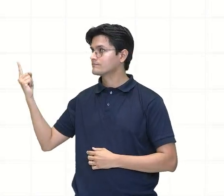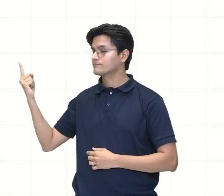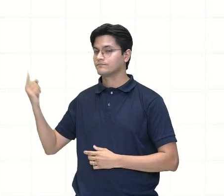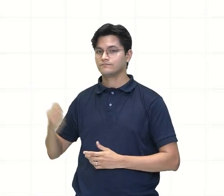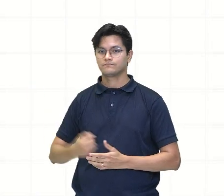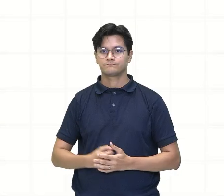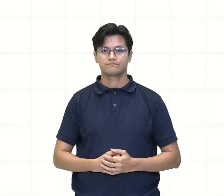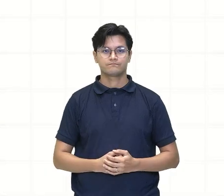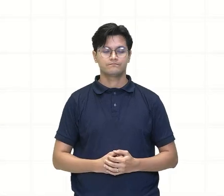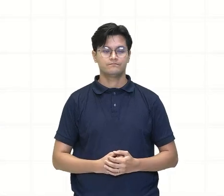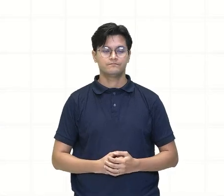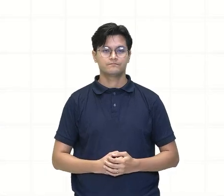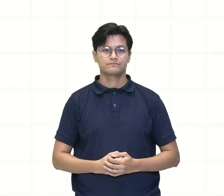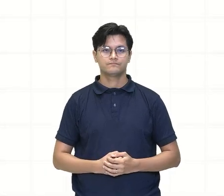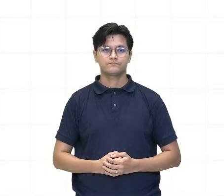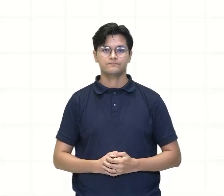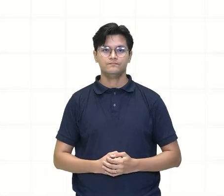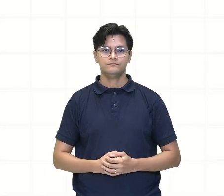120